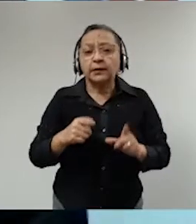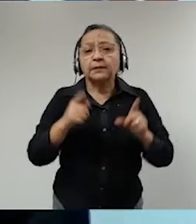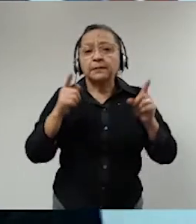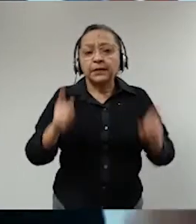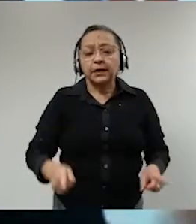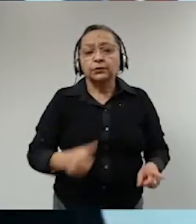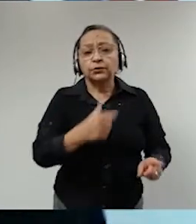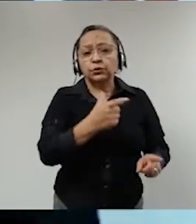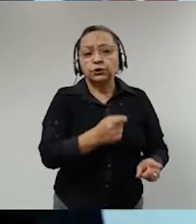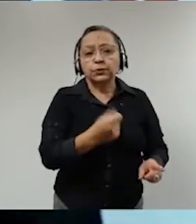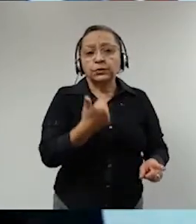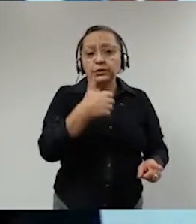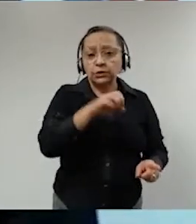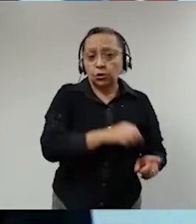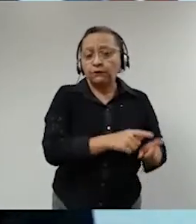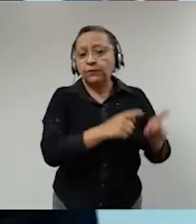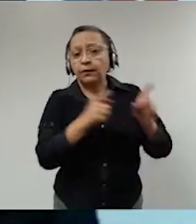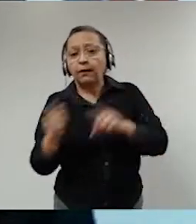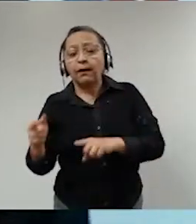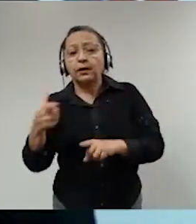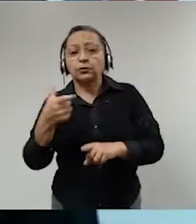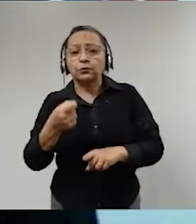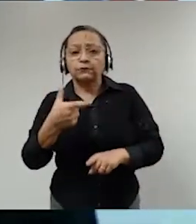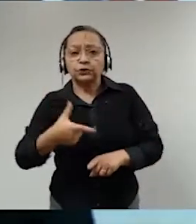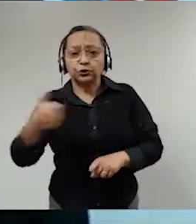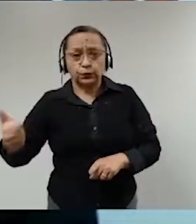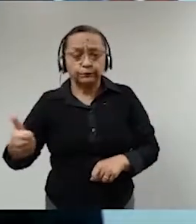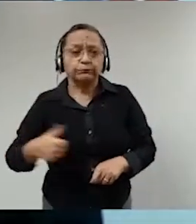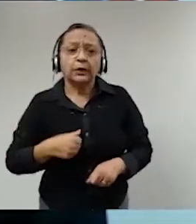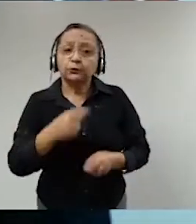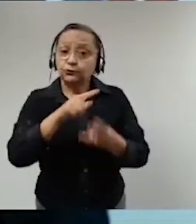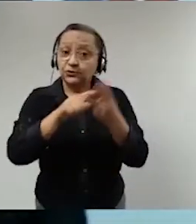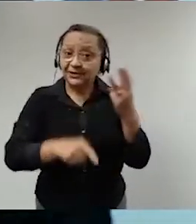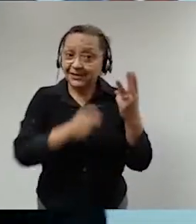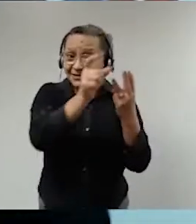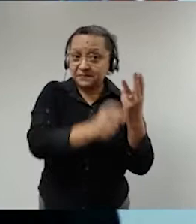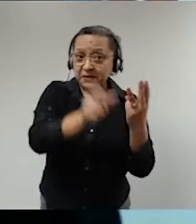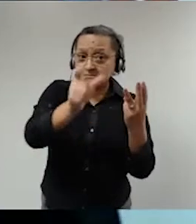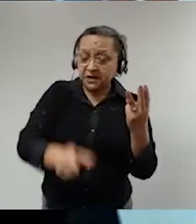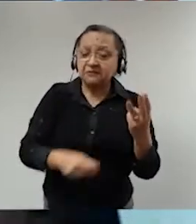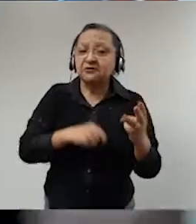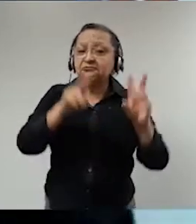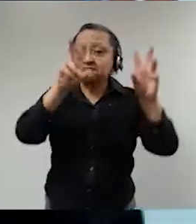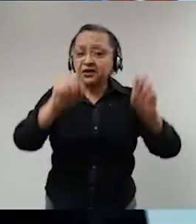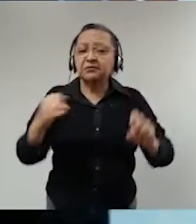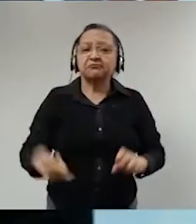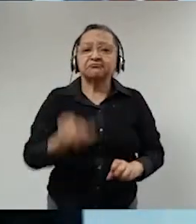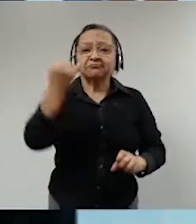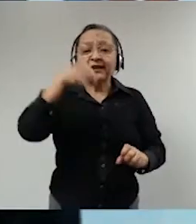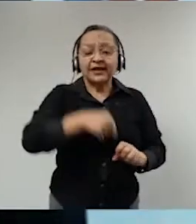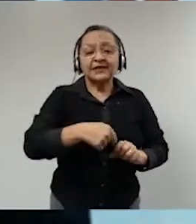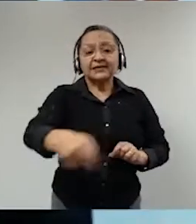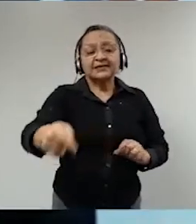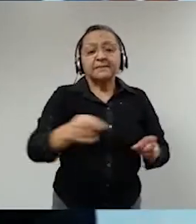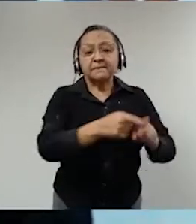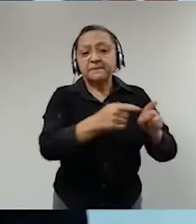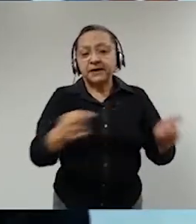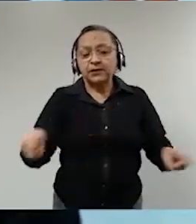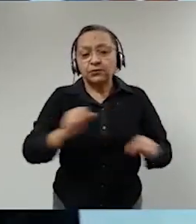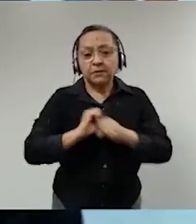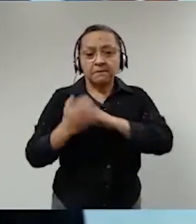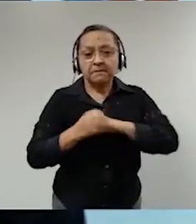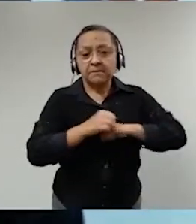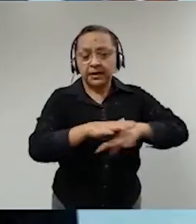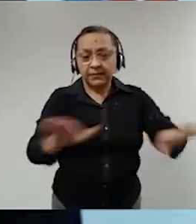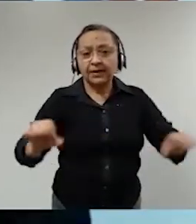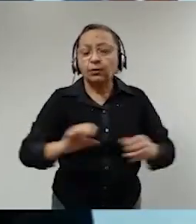2021. Um time extremamente de peso, que tratará de um tema extremamente relevante nesse período da pandemia, que é a